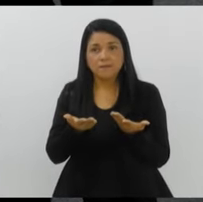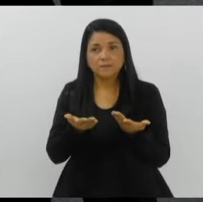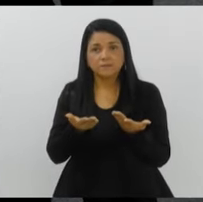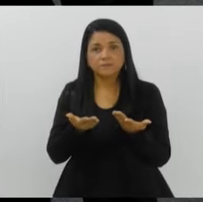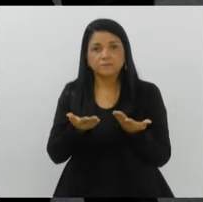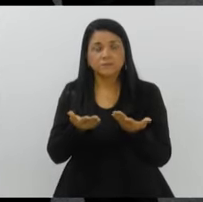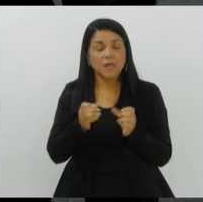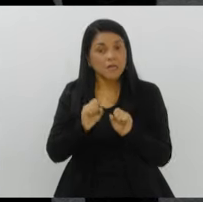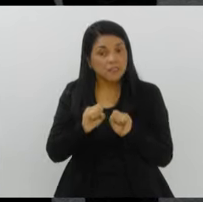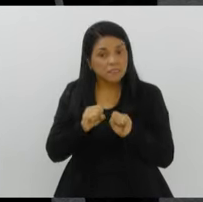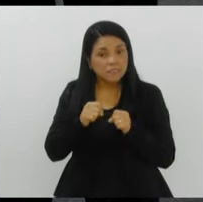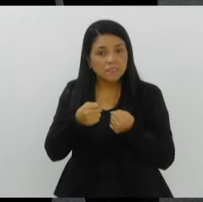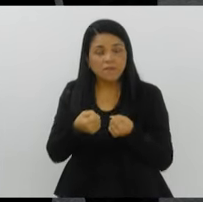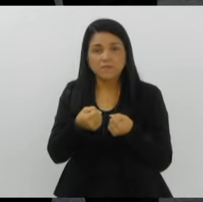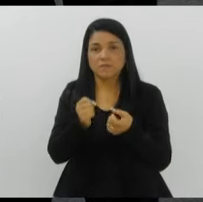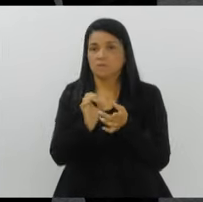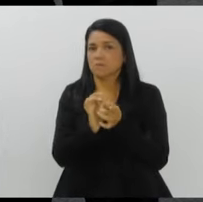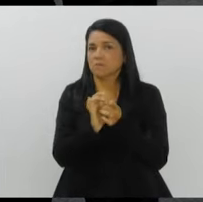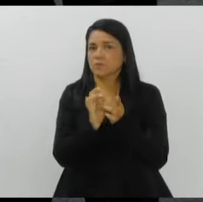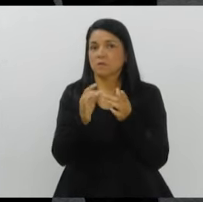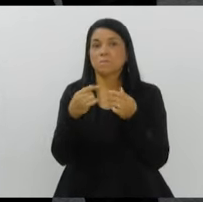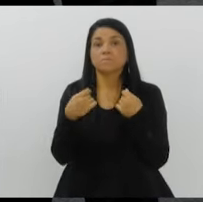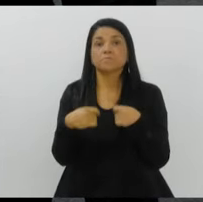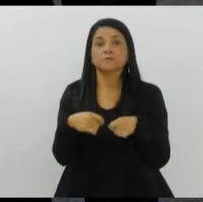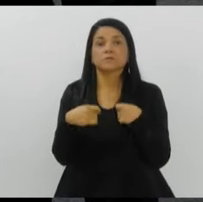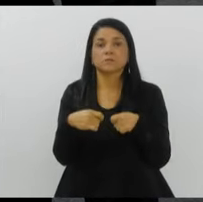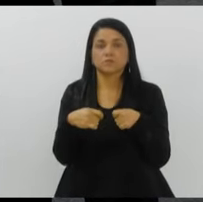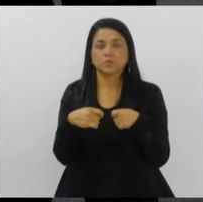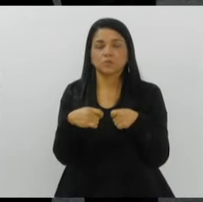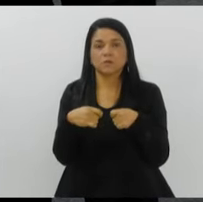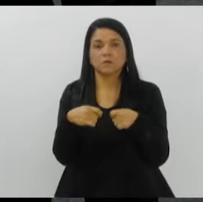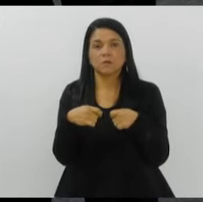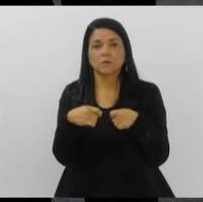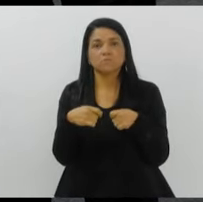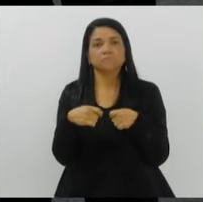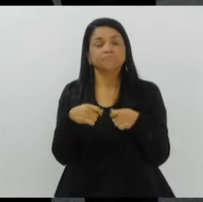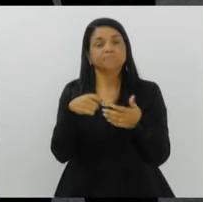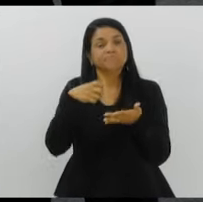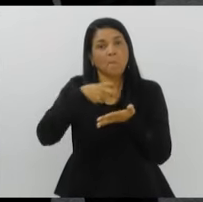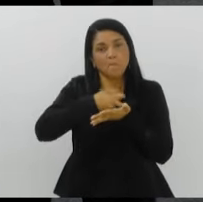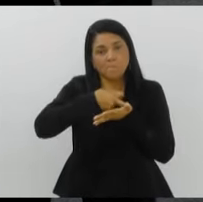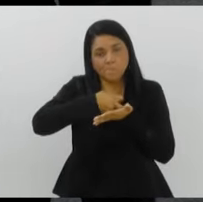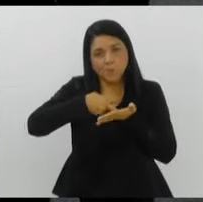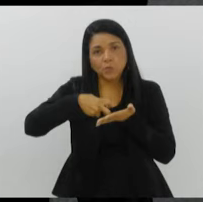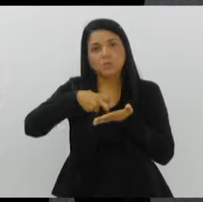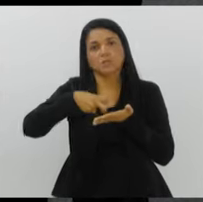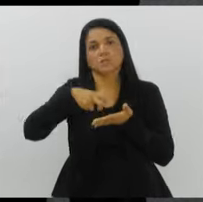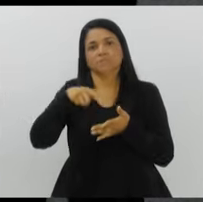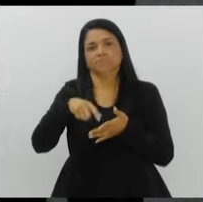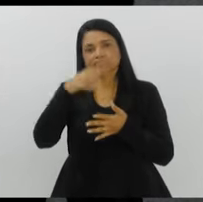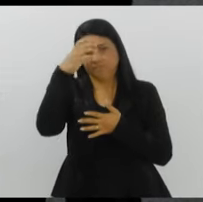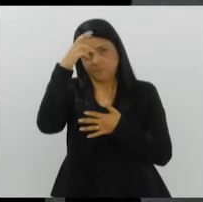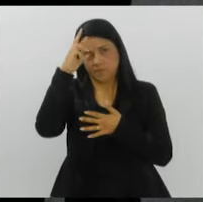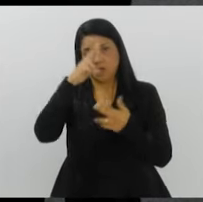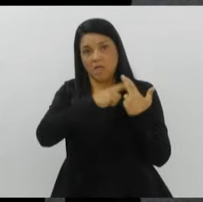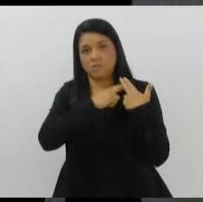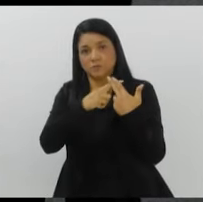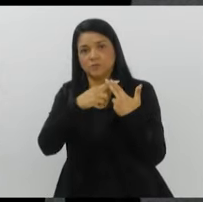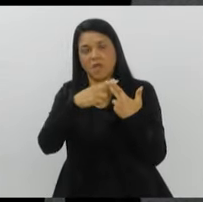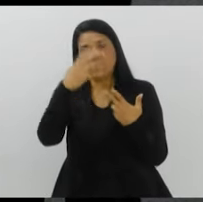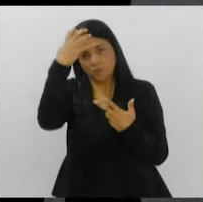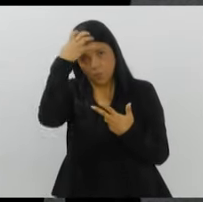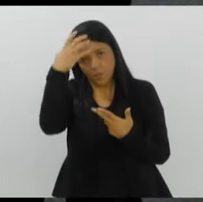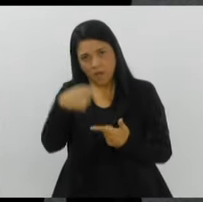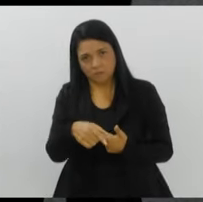defender a democracia é ir fundo e punir esses responsáveis. Uma resposta que não é